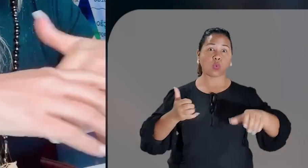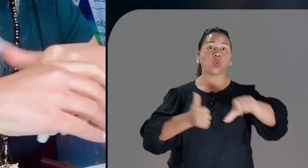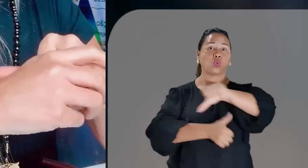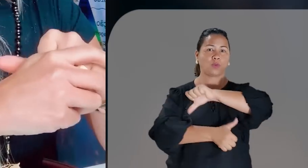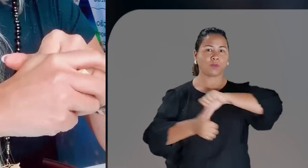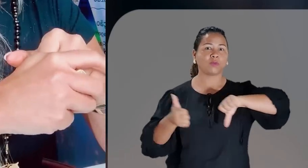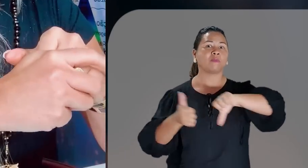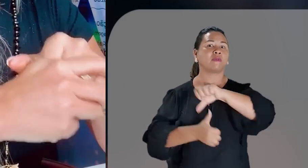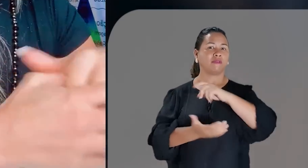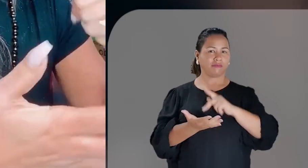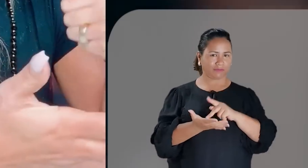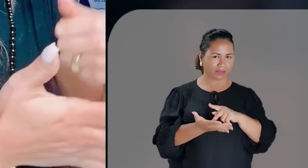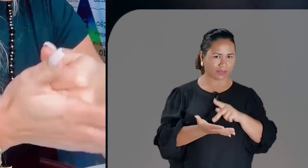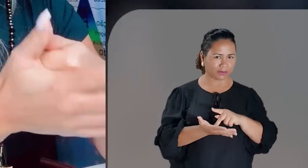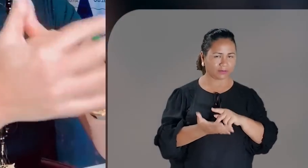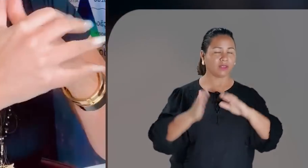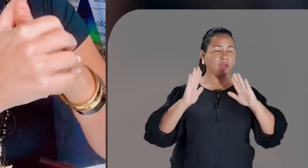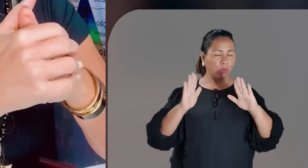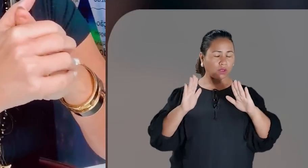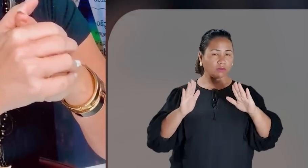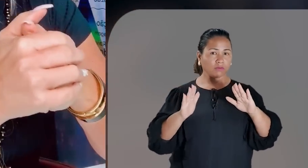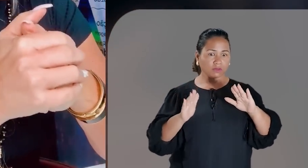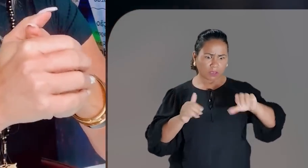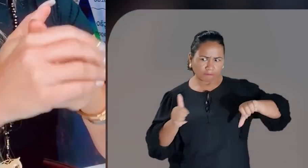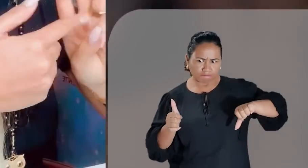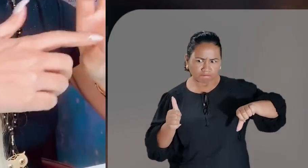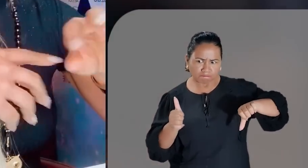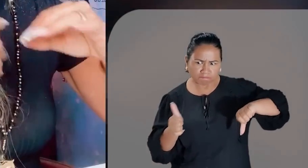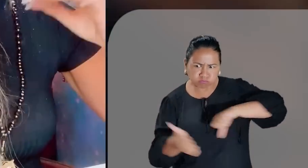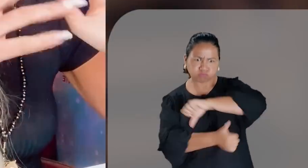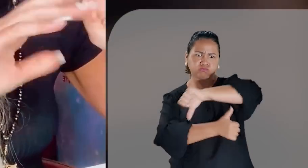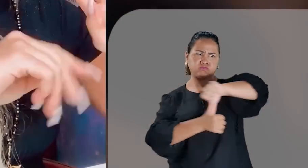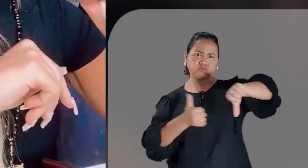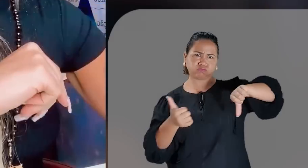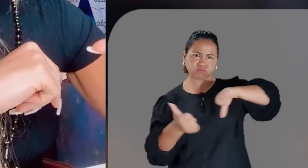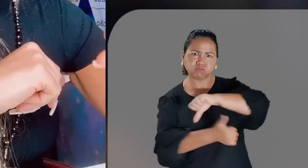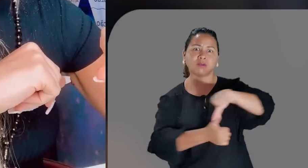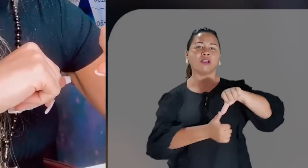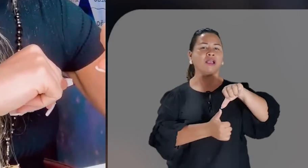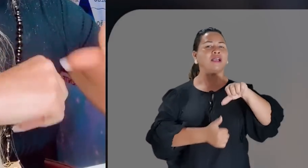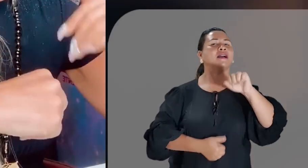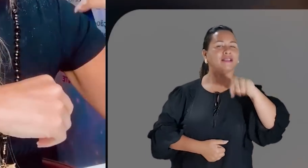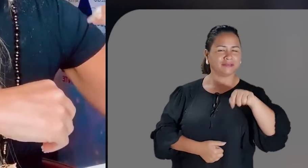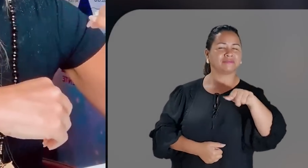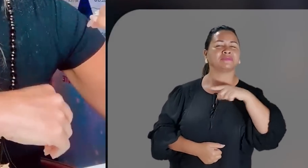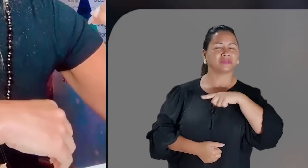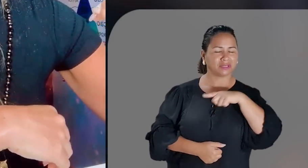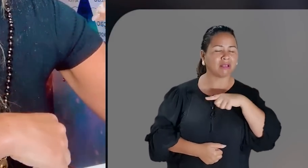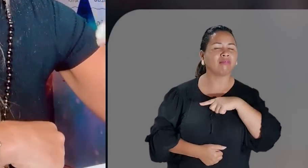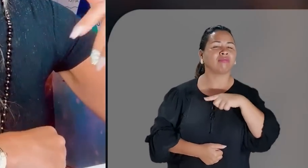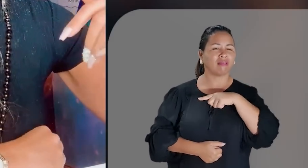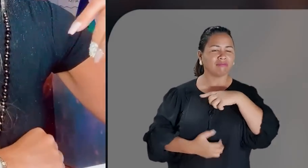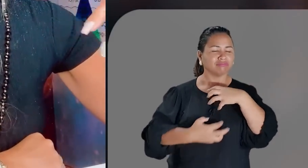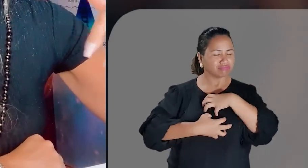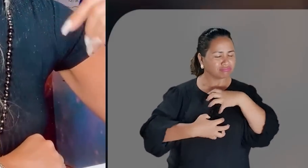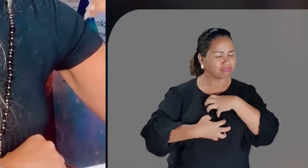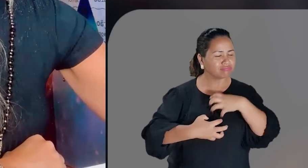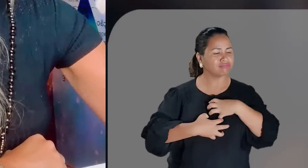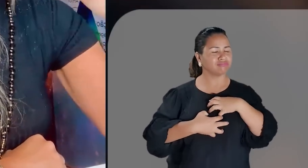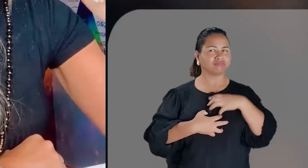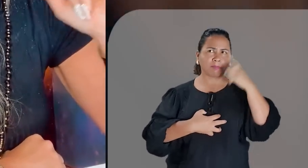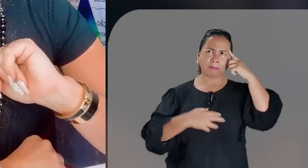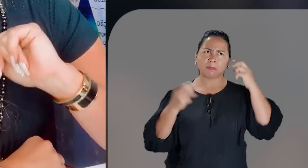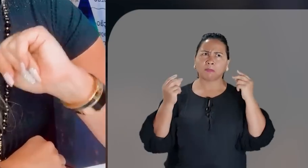alterar a frequência vibracional, mudar a frequência vibracional. Quando você mudou a frequência, aí sim, aí você